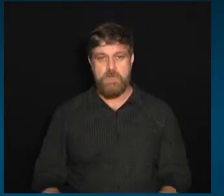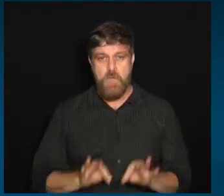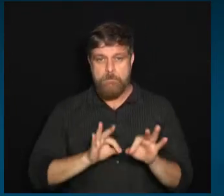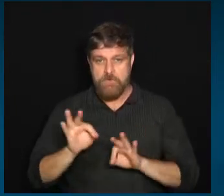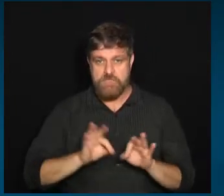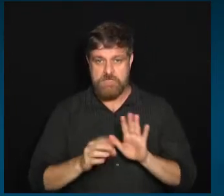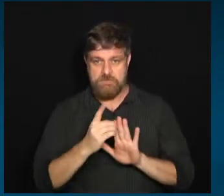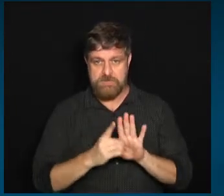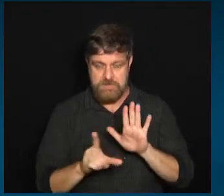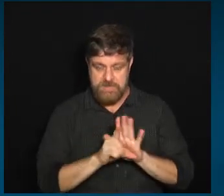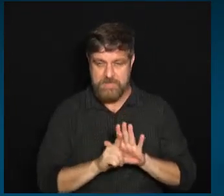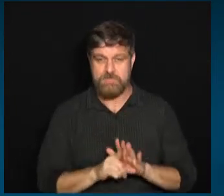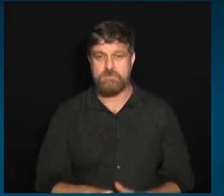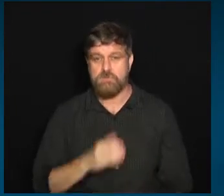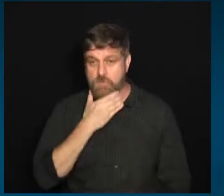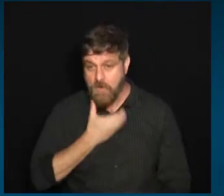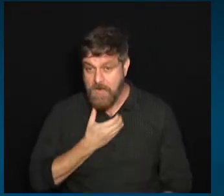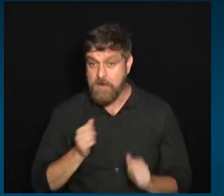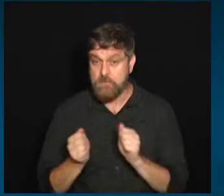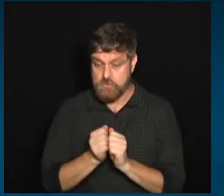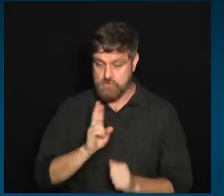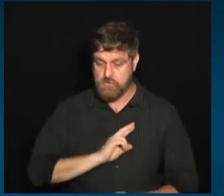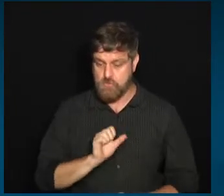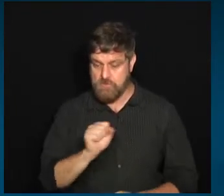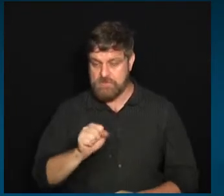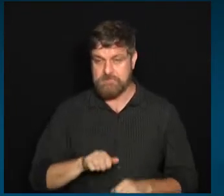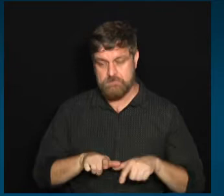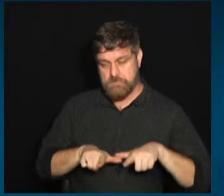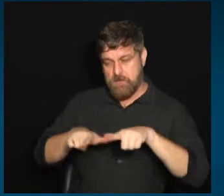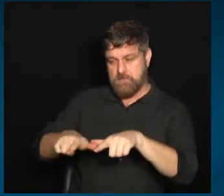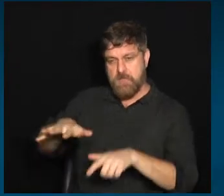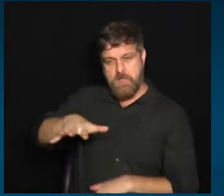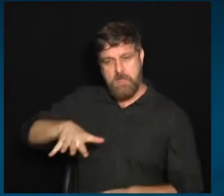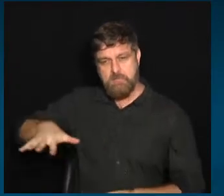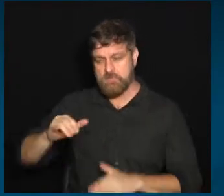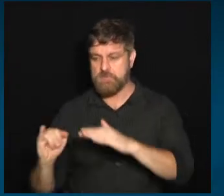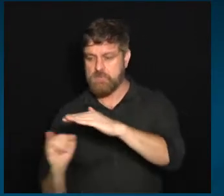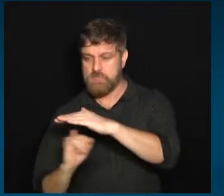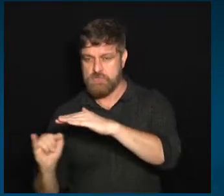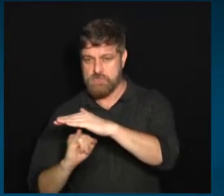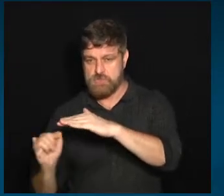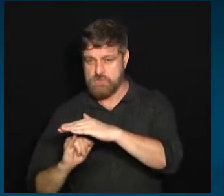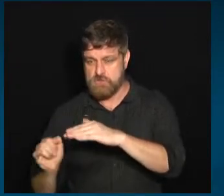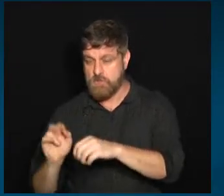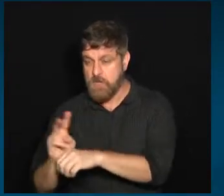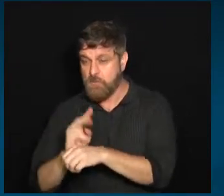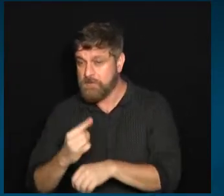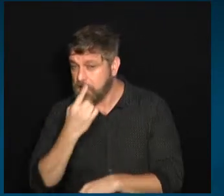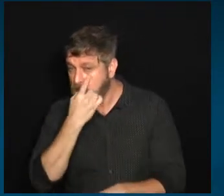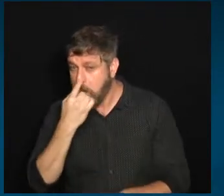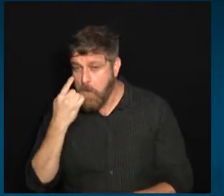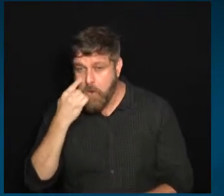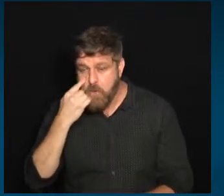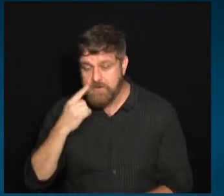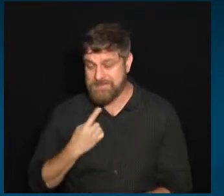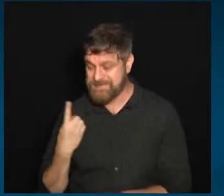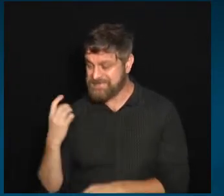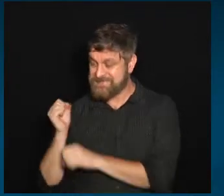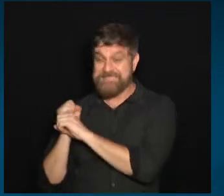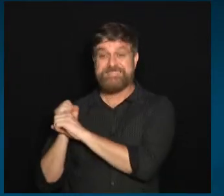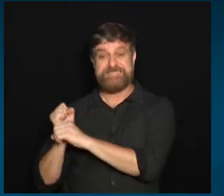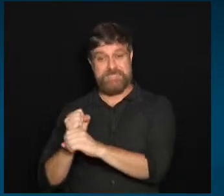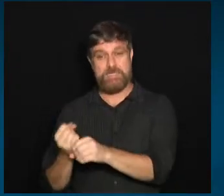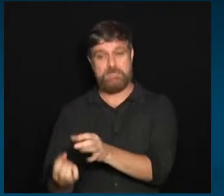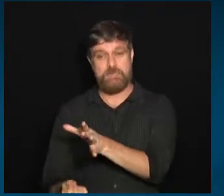vereadores Carmo Luiz e Luiz Rossini, que concede o diploma de honra ao mérito ao Instituto Penido Burnier pelo centenário de sua fundação.